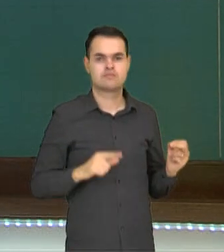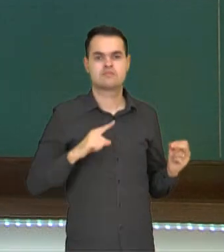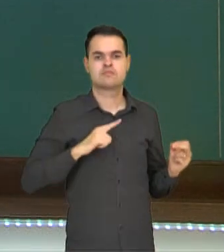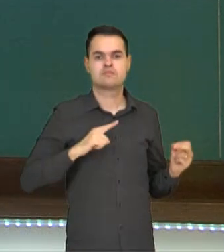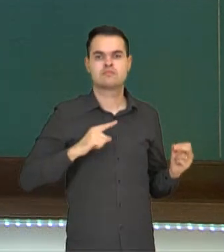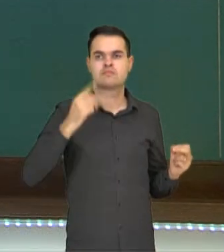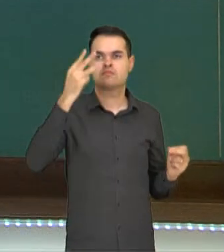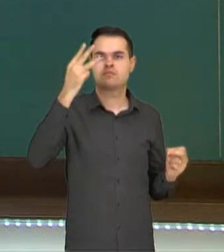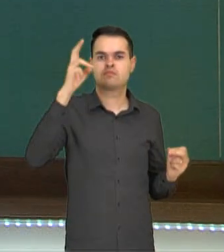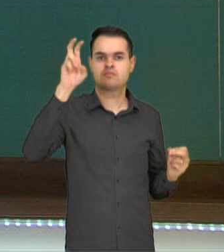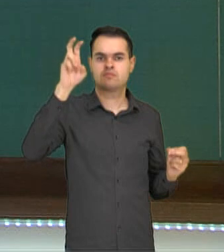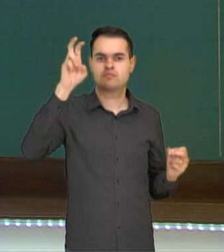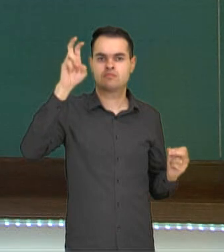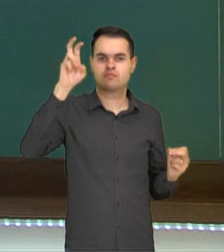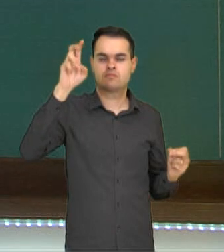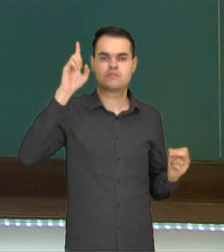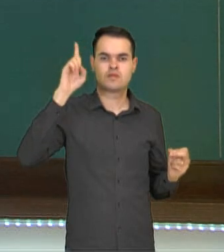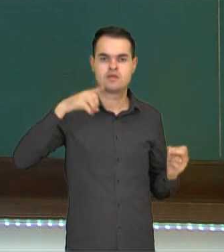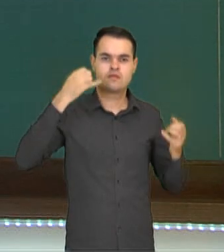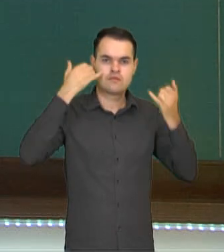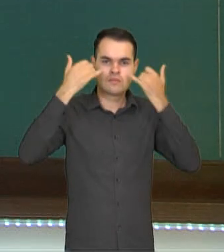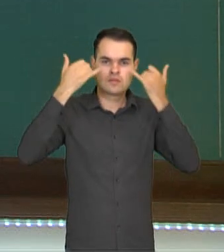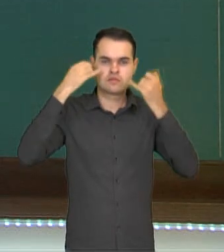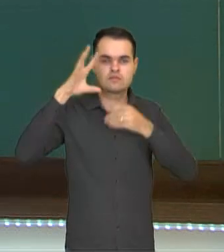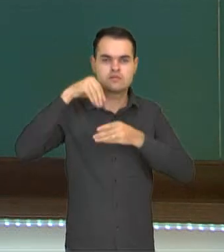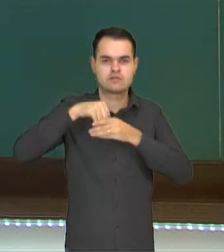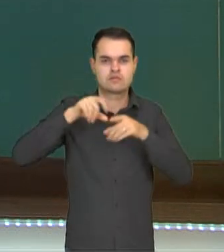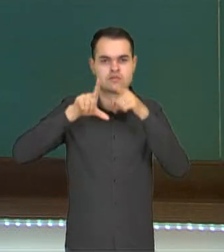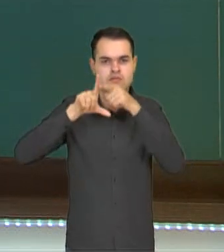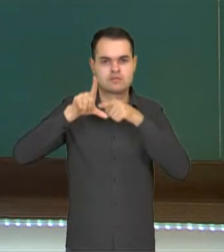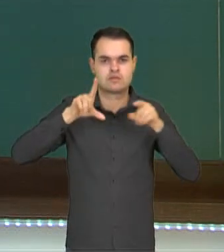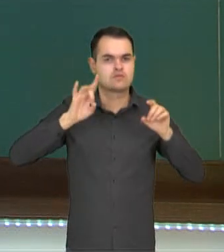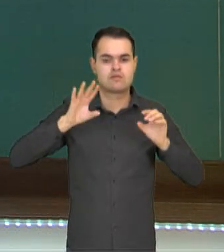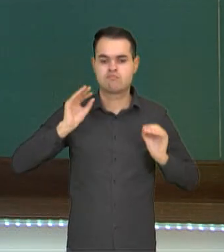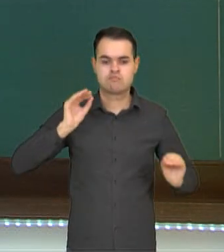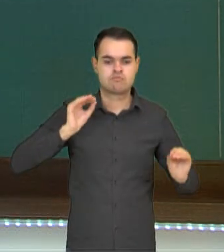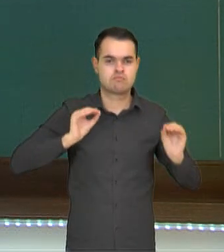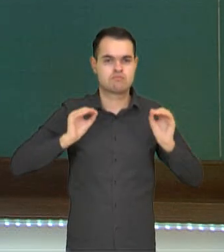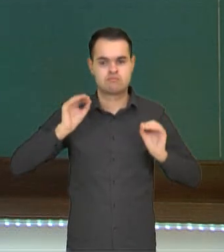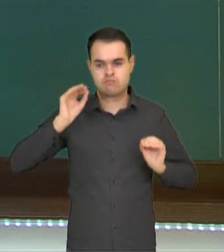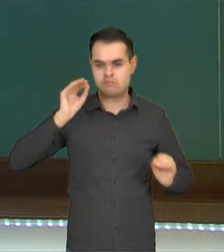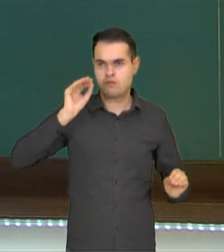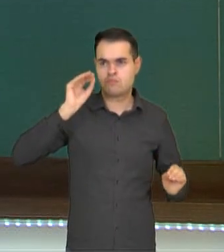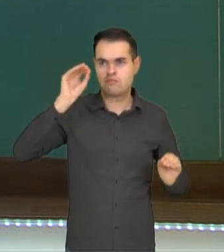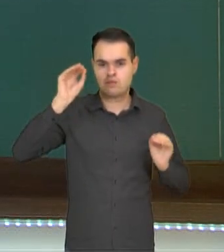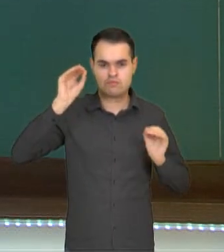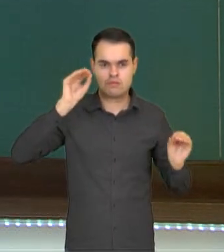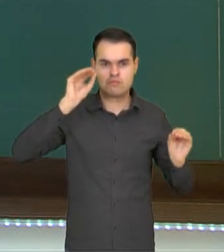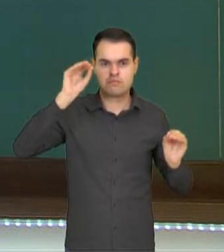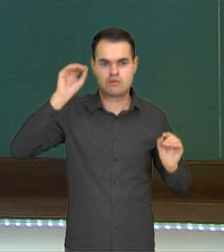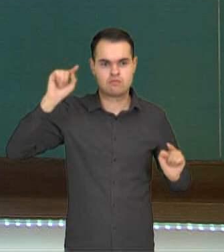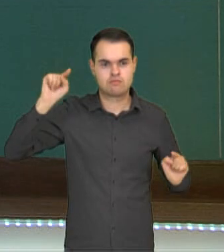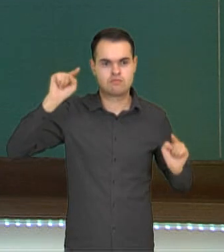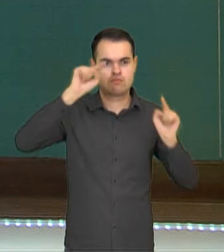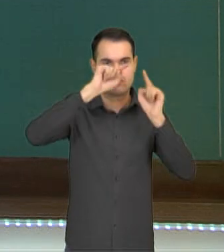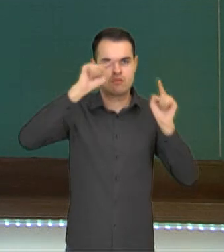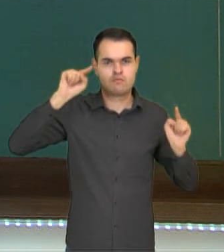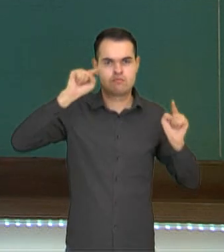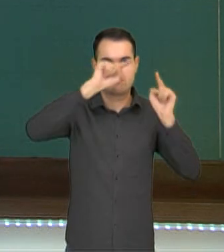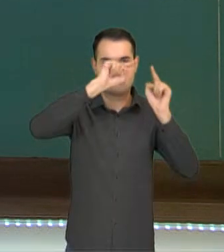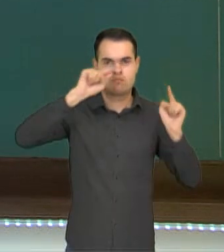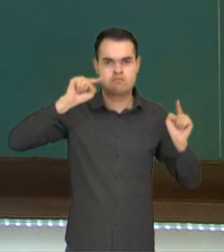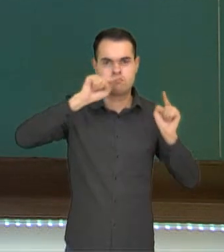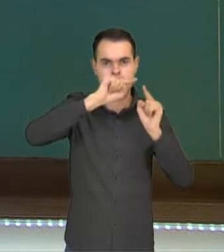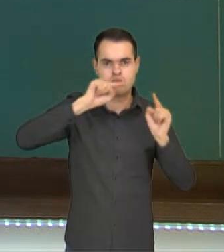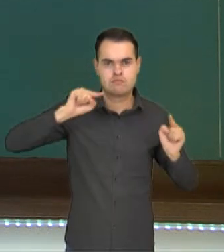lá 35. Então, esses dados já estavam na tabela. A professora foi só localizando eles no plano cartesiano. Fui